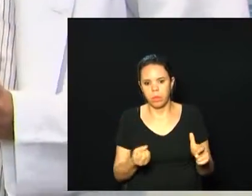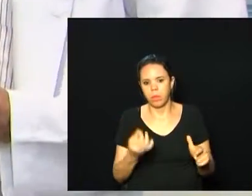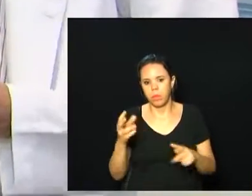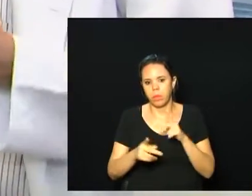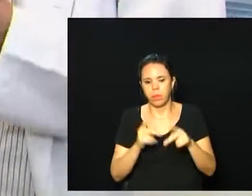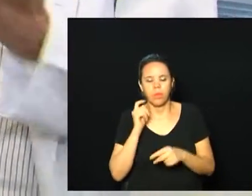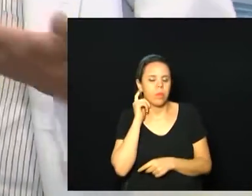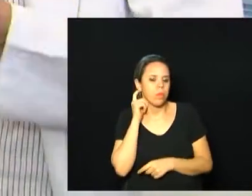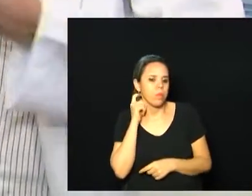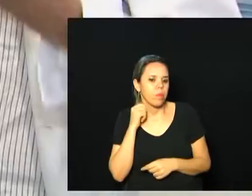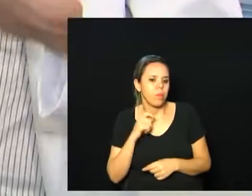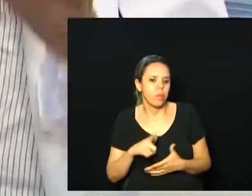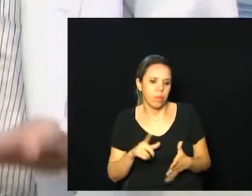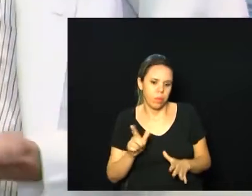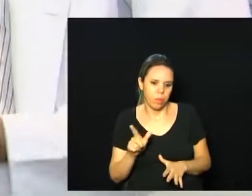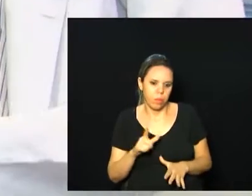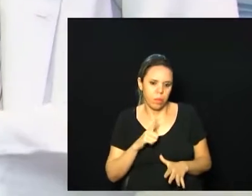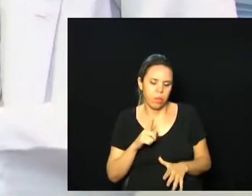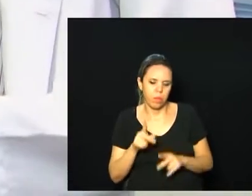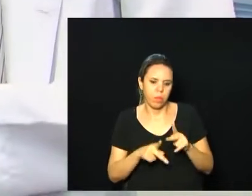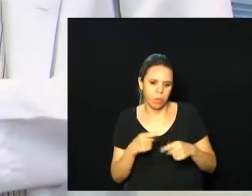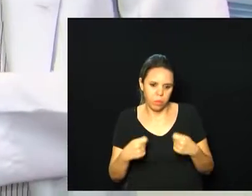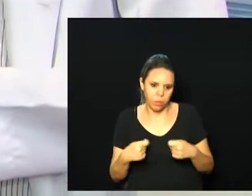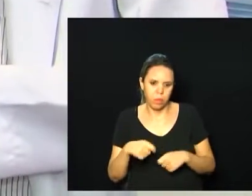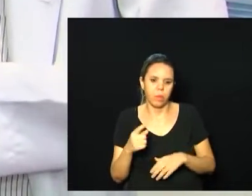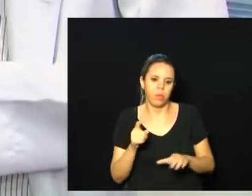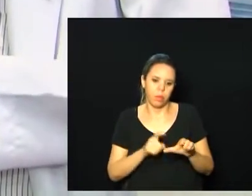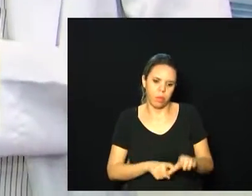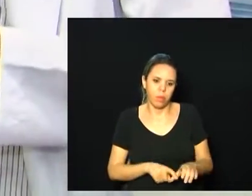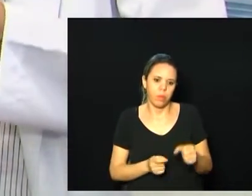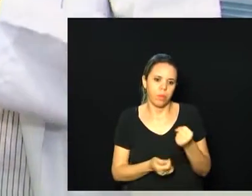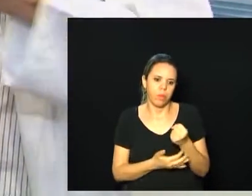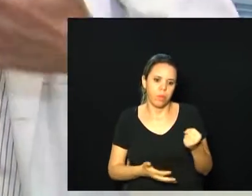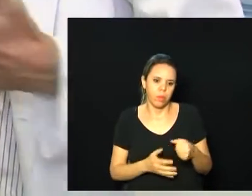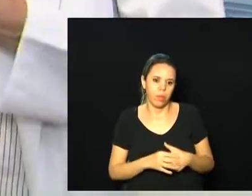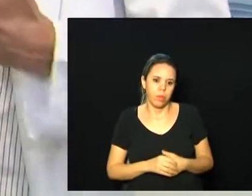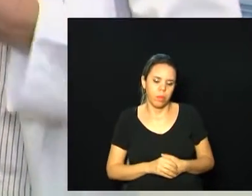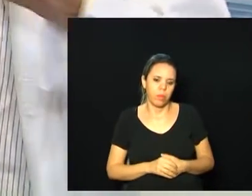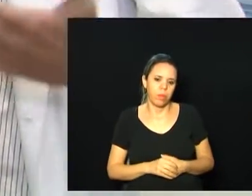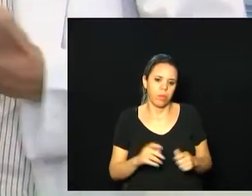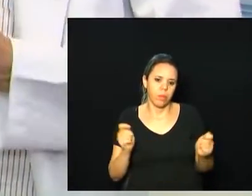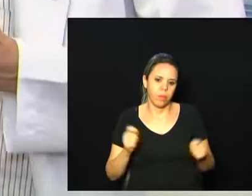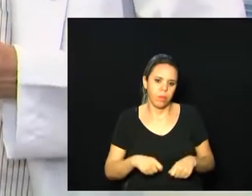da população. Então, tem, claro, mais pacientes precisando. Então, mas como é